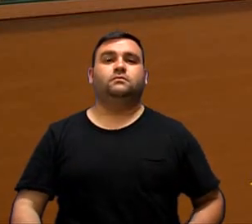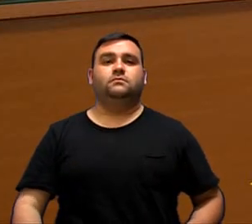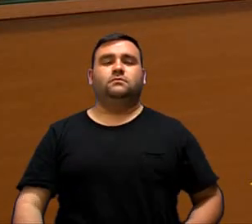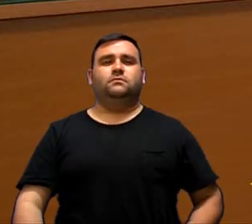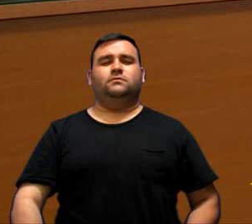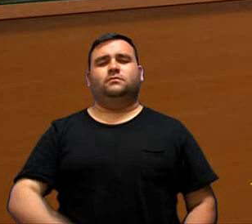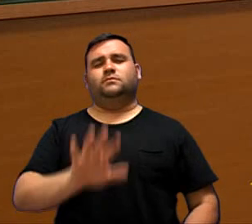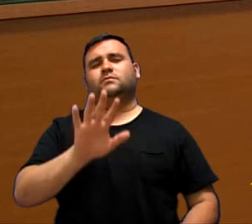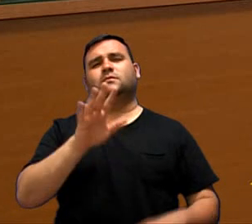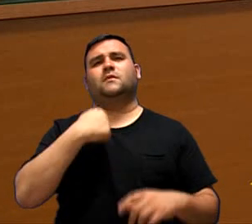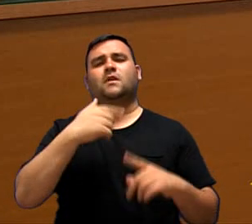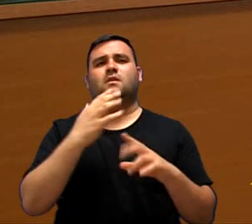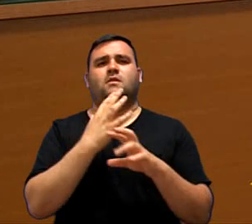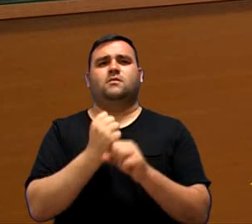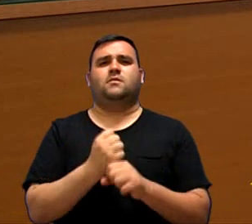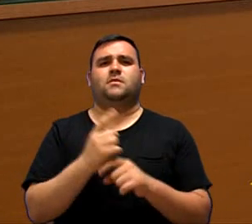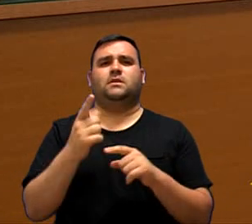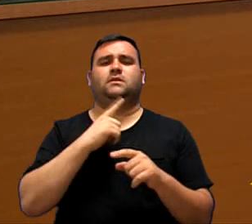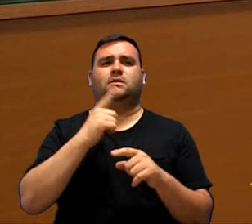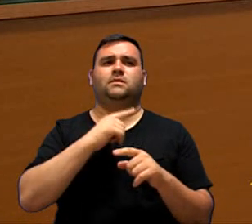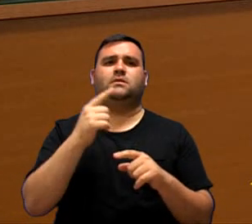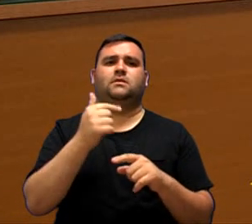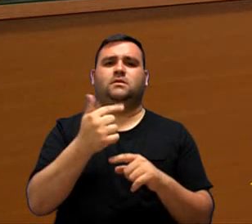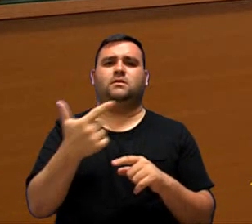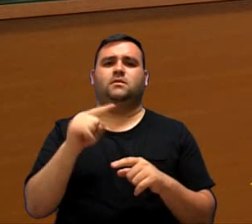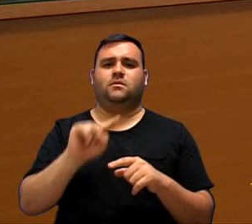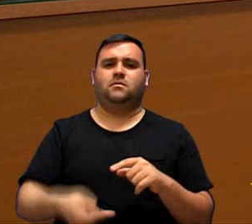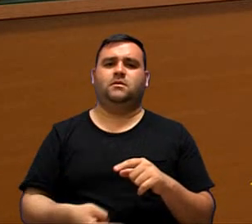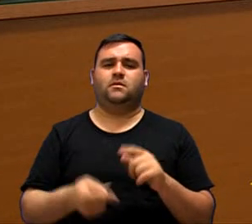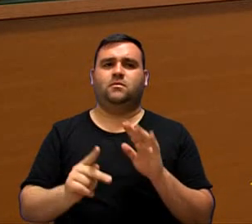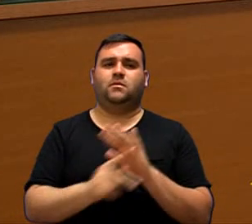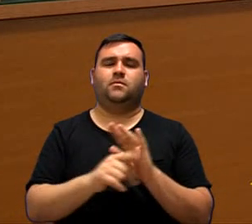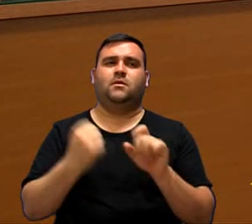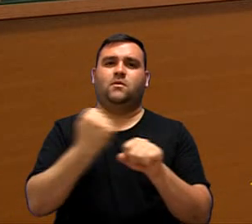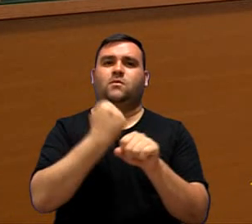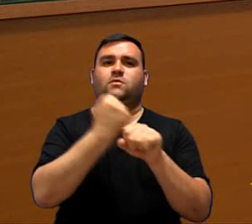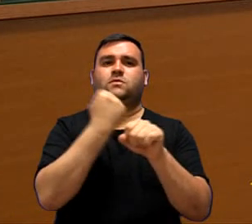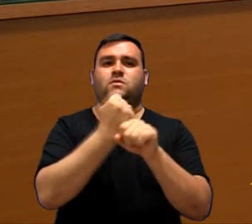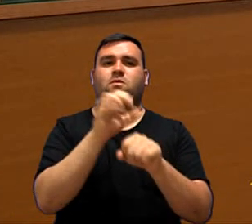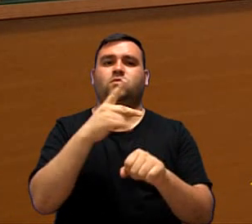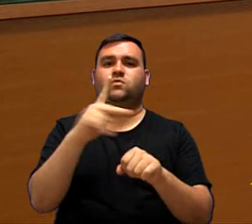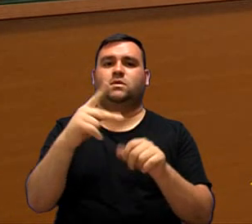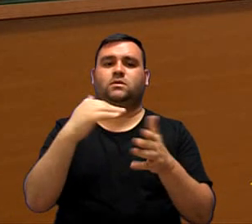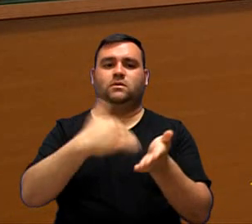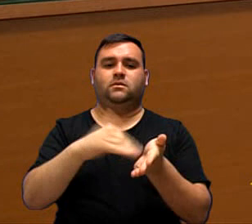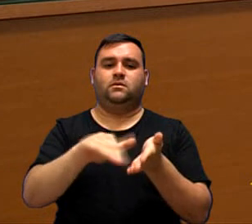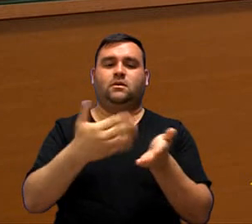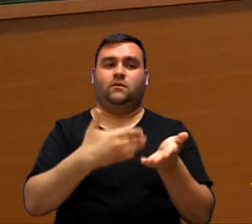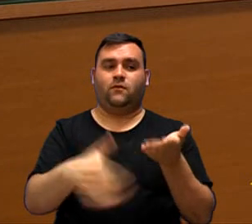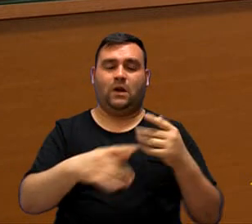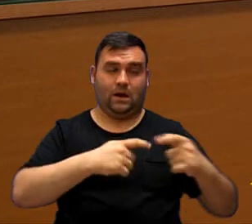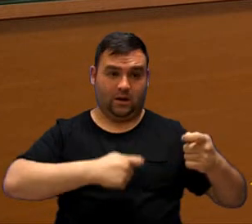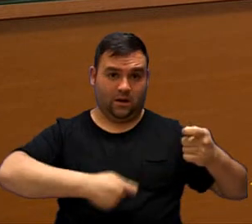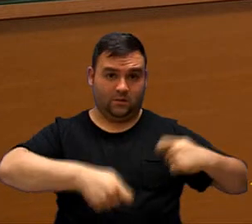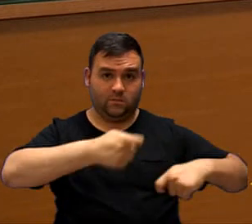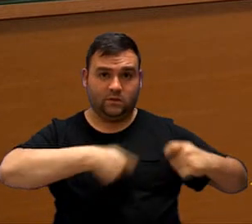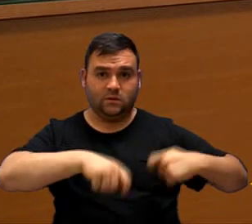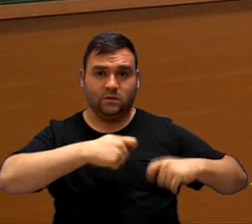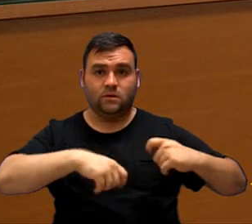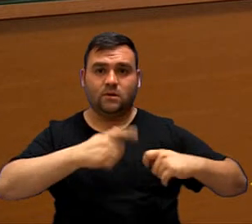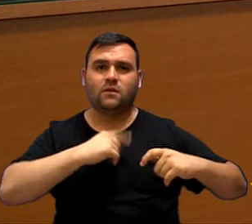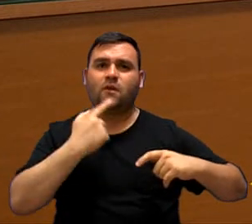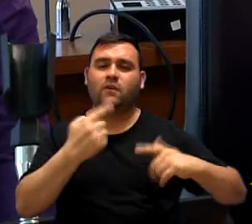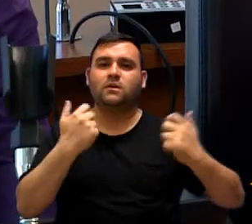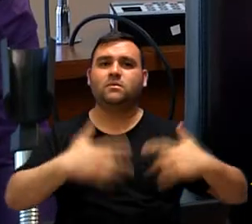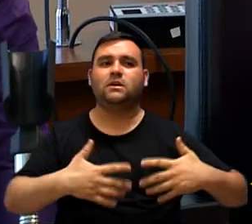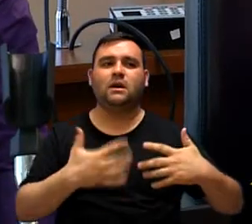Só um minuto. Eu fiz a continha ali, eu somei dar 72 milhões naquelas obras só que a sua secretaria vai administrar. E o